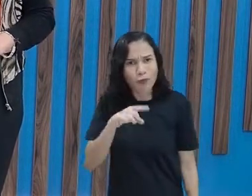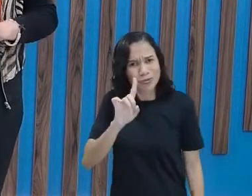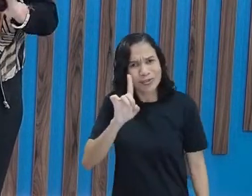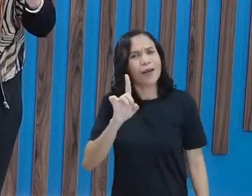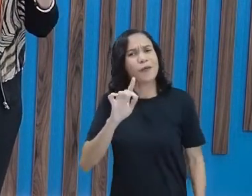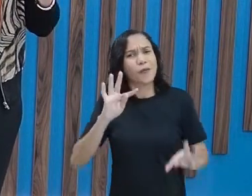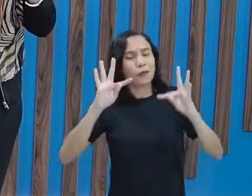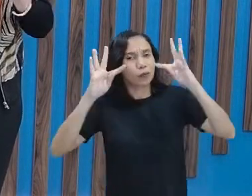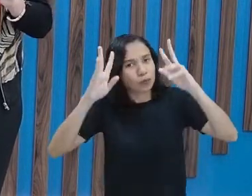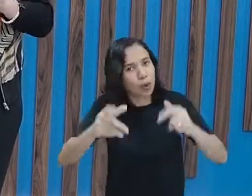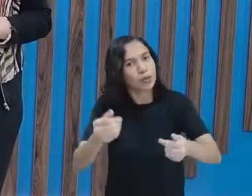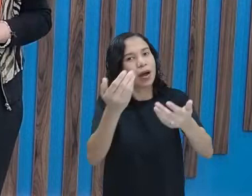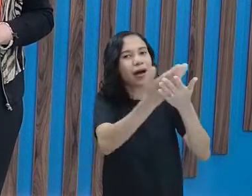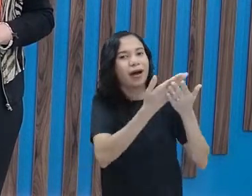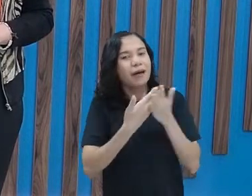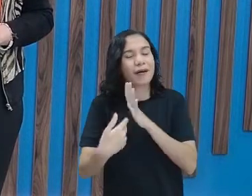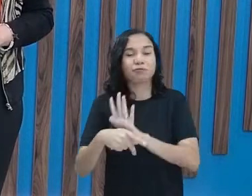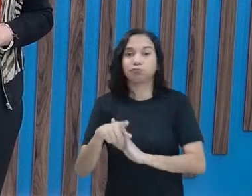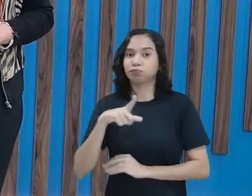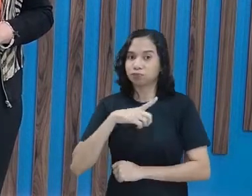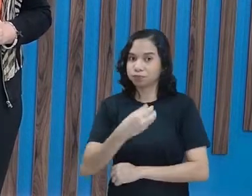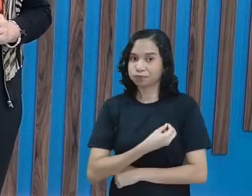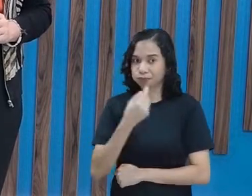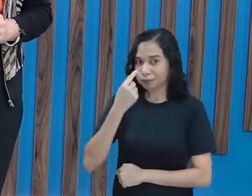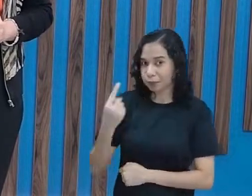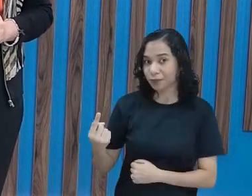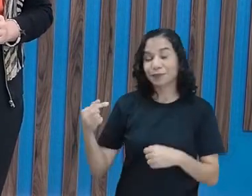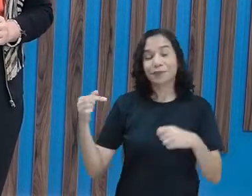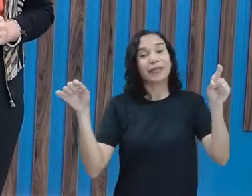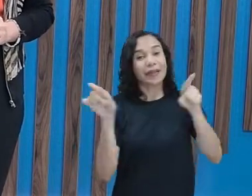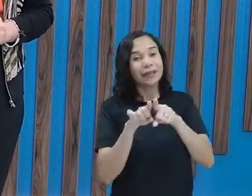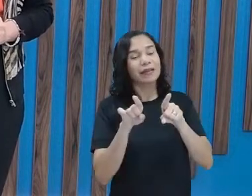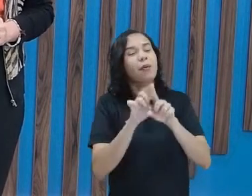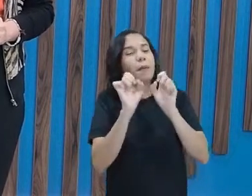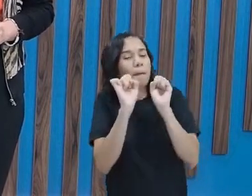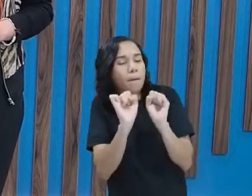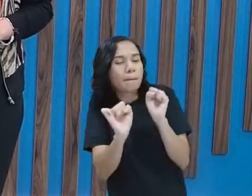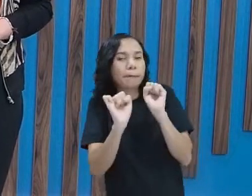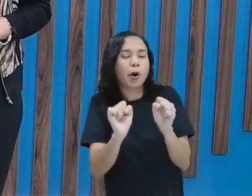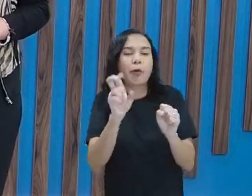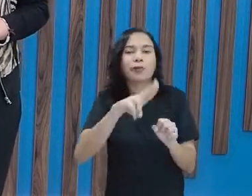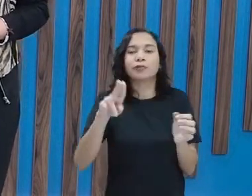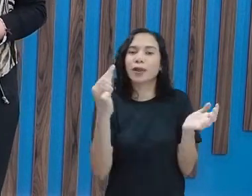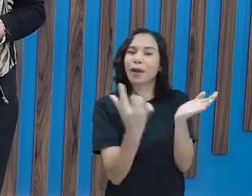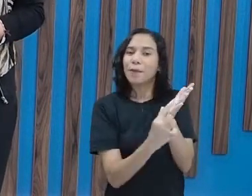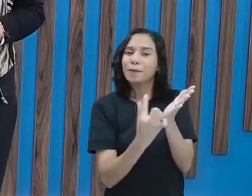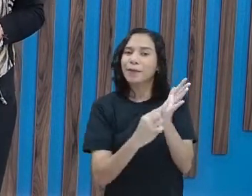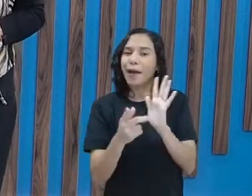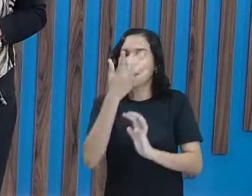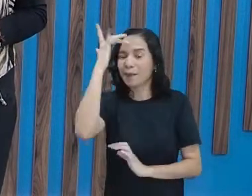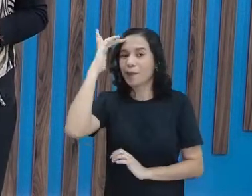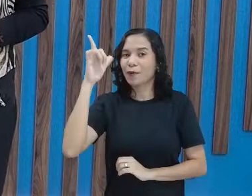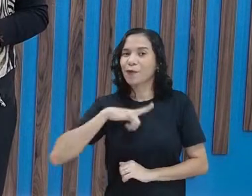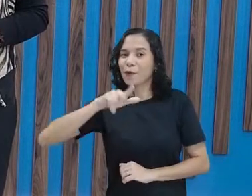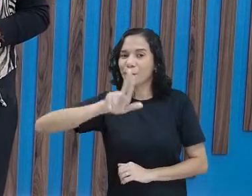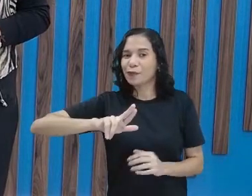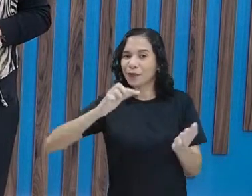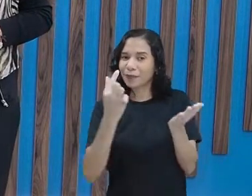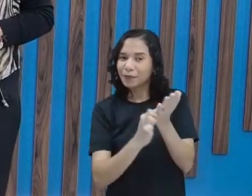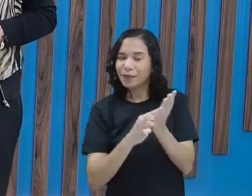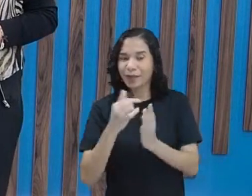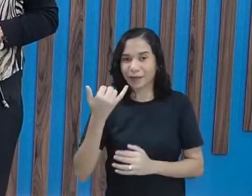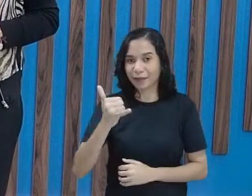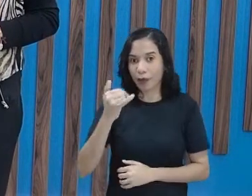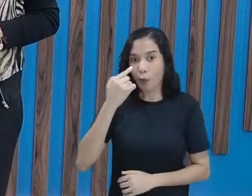tá? Todas as aulas estão por lá. Também tem a opção do aplicativo. Você já baixou o aplicativo no seu